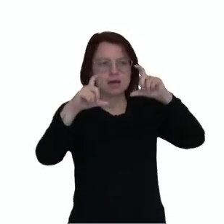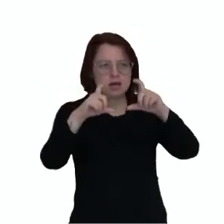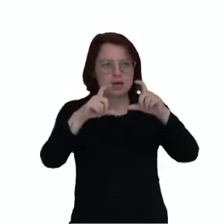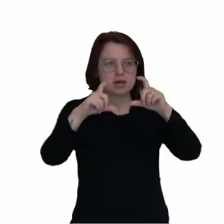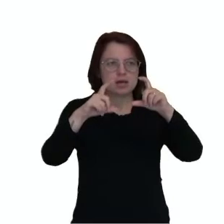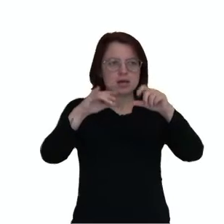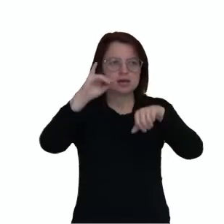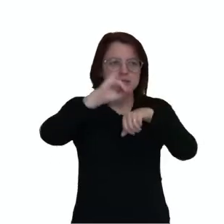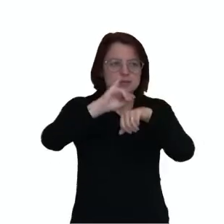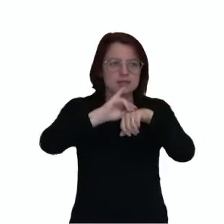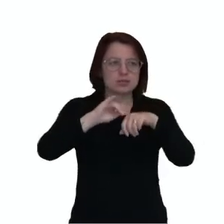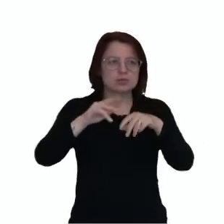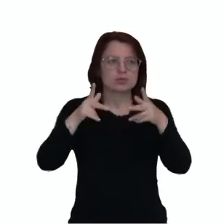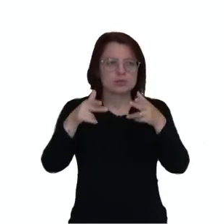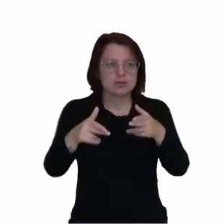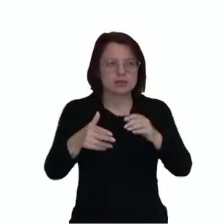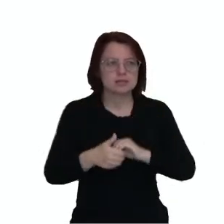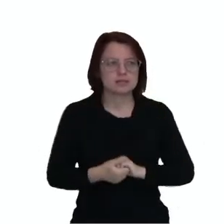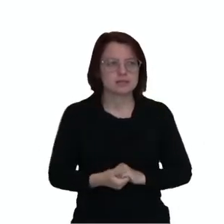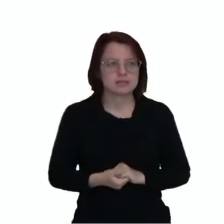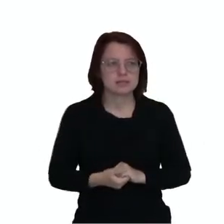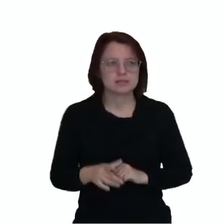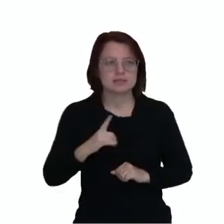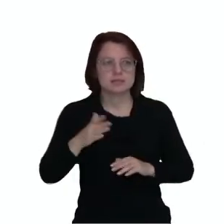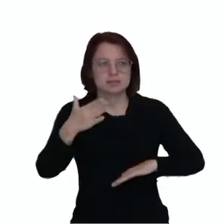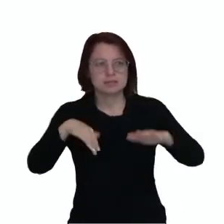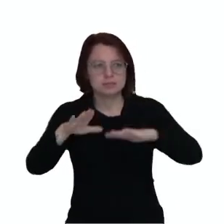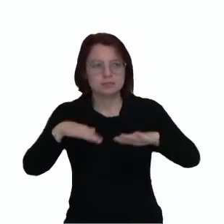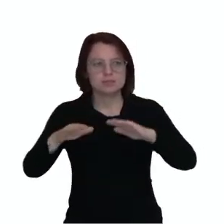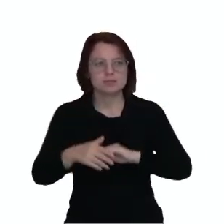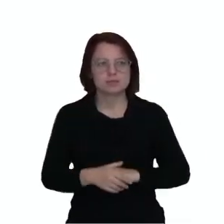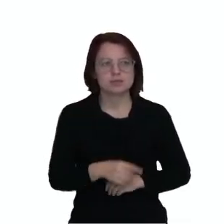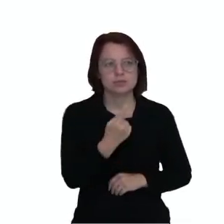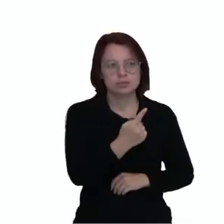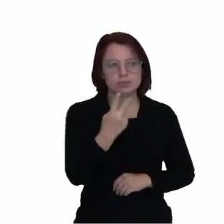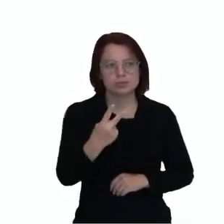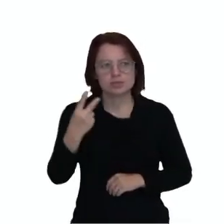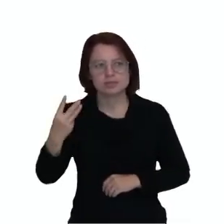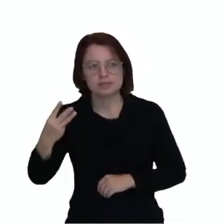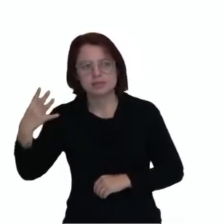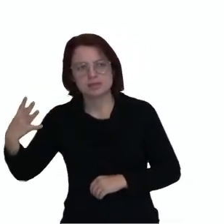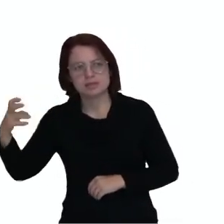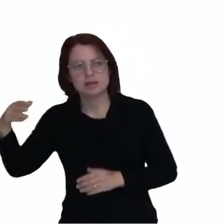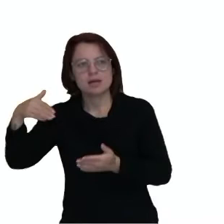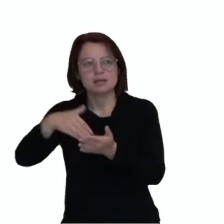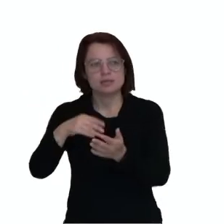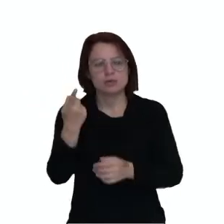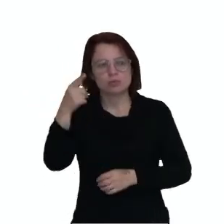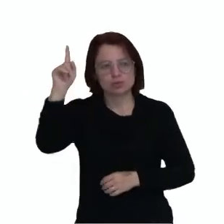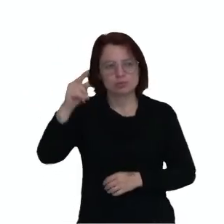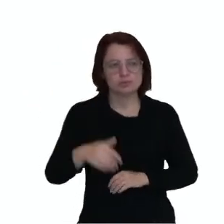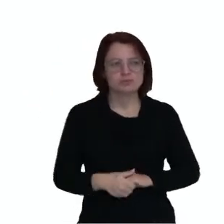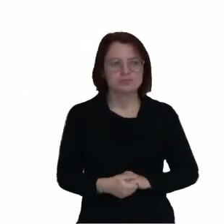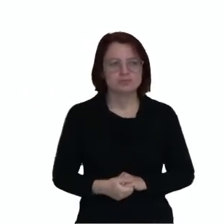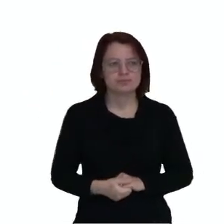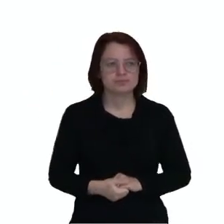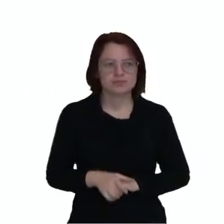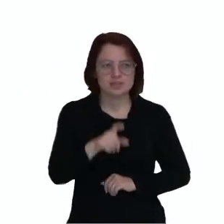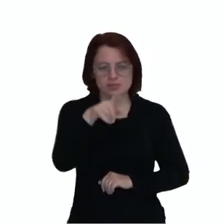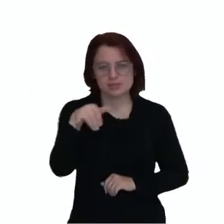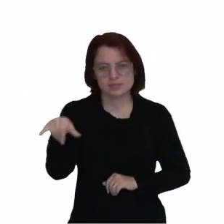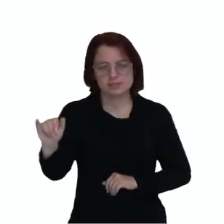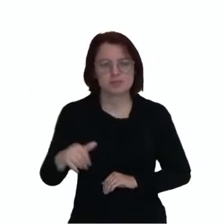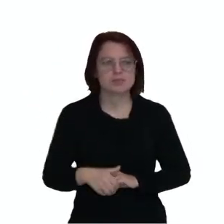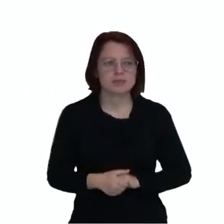dos centrômeros iguais, né? Então eles vão arrumando, olha, o 1, 2, o 3, o 4, o 5, até o último lá, que é o X e o Y.